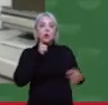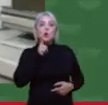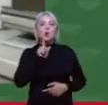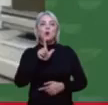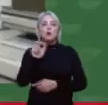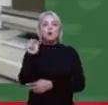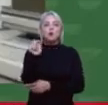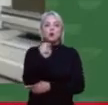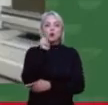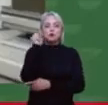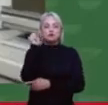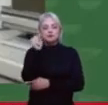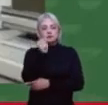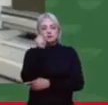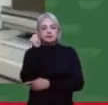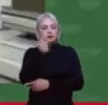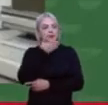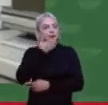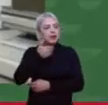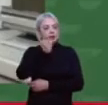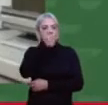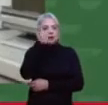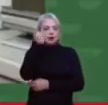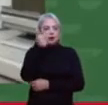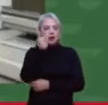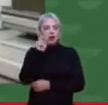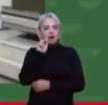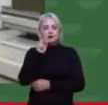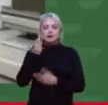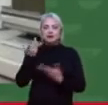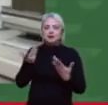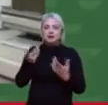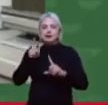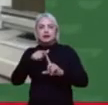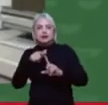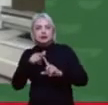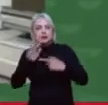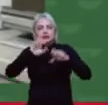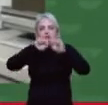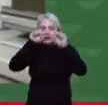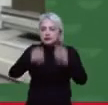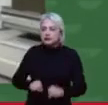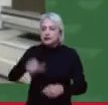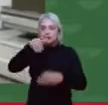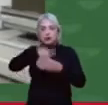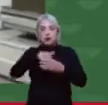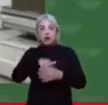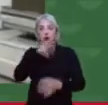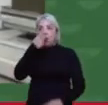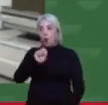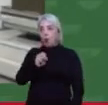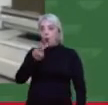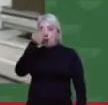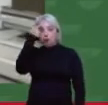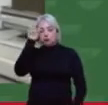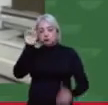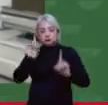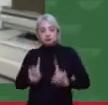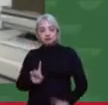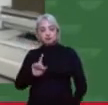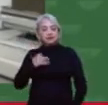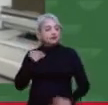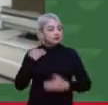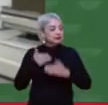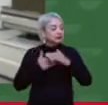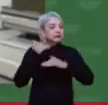conseguiu conquistar, melhorar. Né, seja em termos de sistema eleitoral ou de direitos das pessoas, está tendo uma